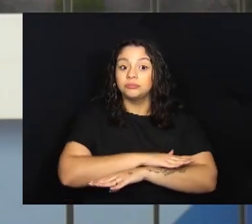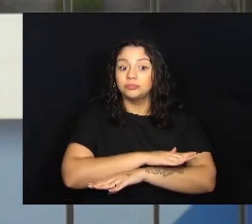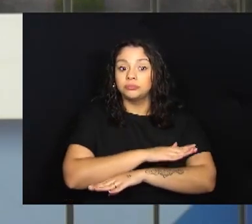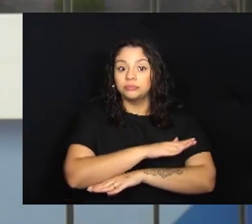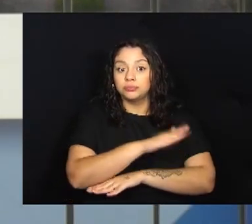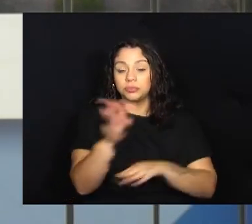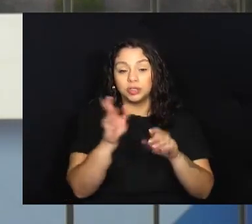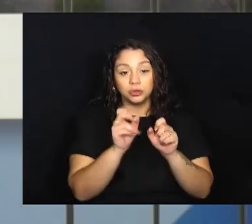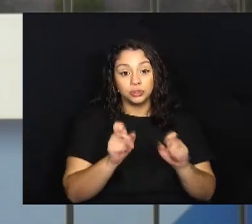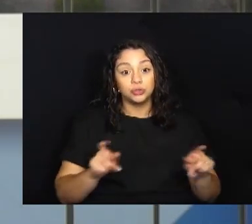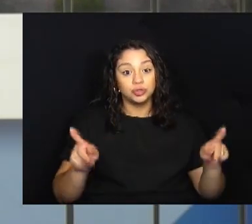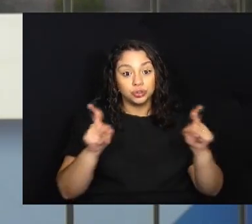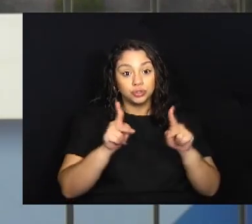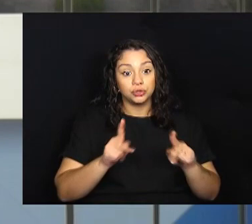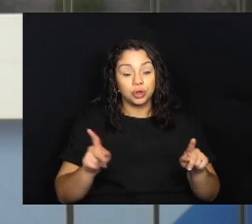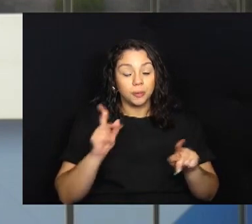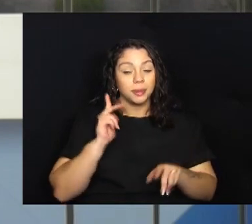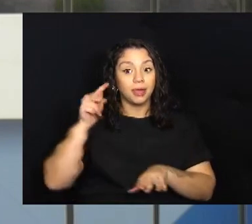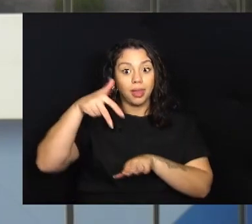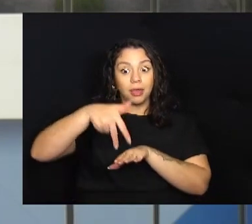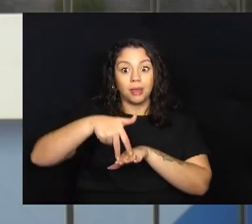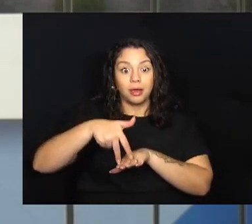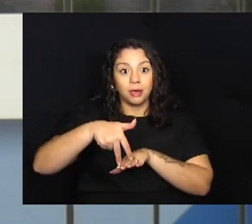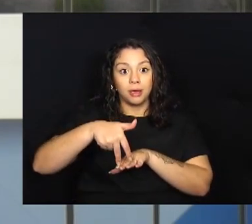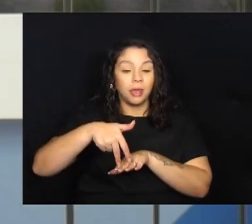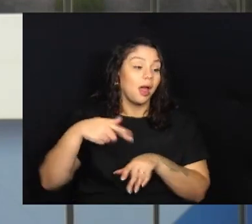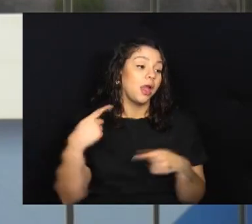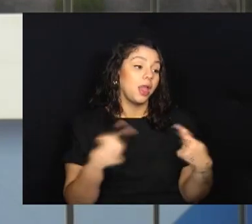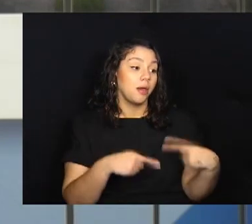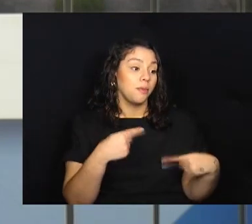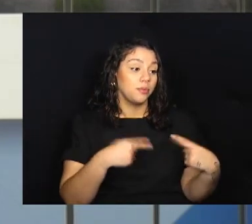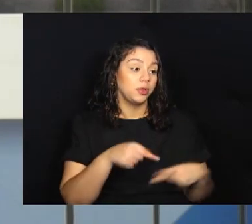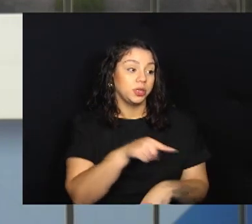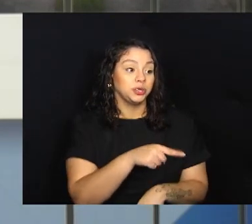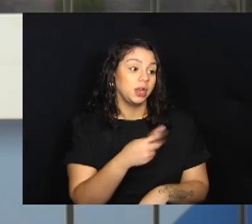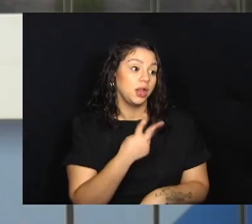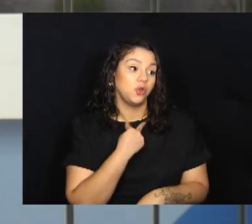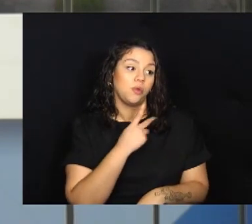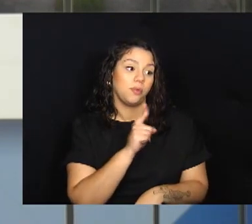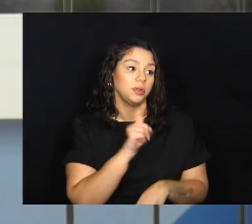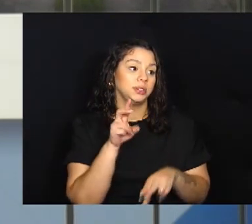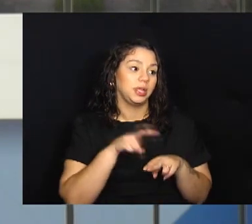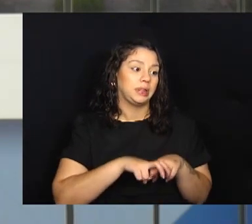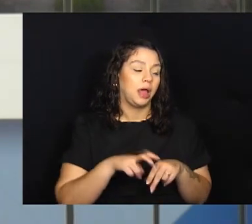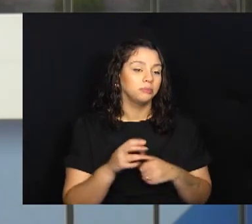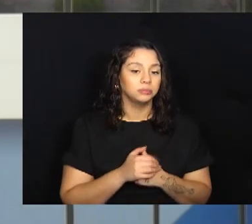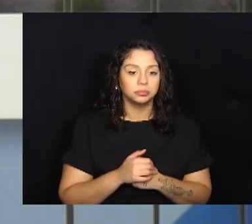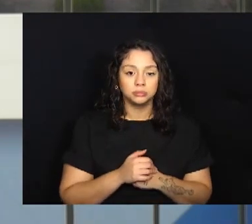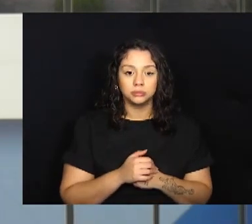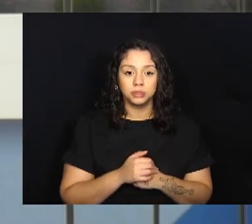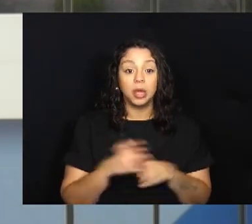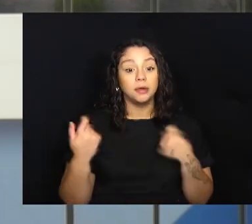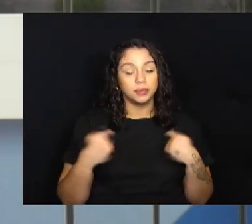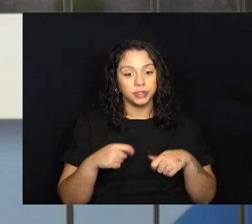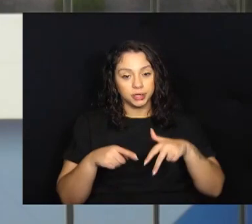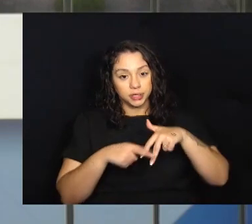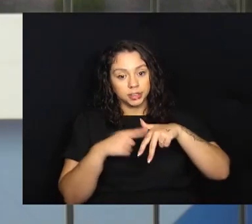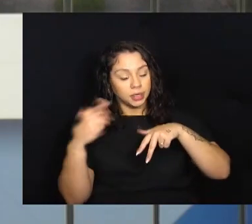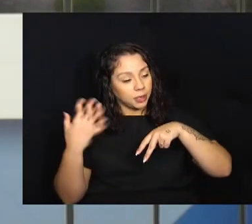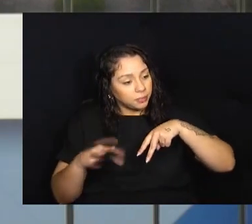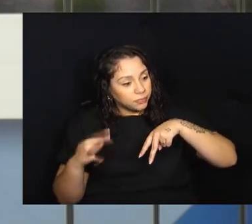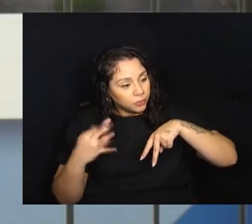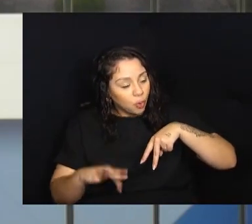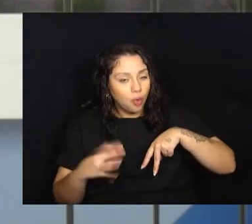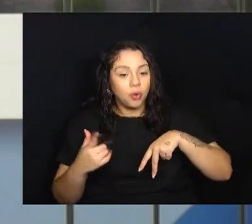loja, a política da loja é a pessoa não poder sentar. Aí a pessoa tem problema na perna,